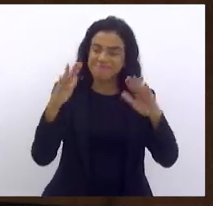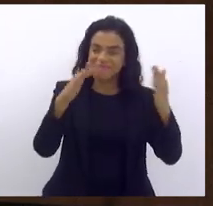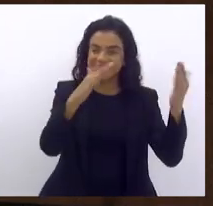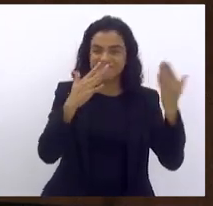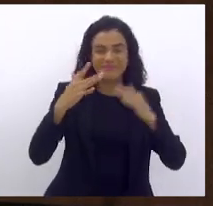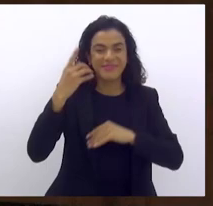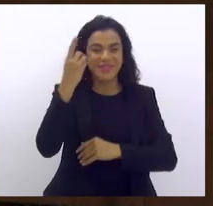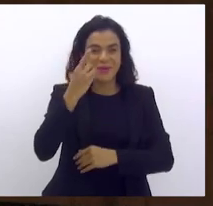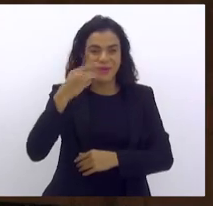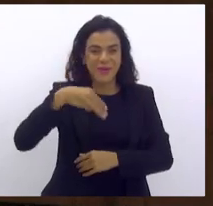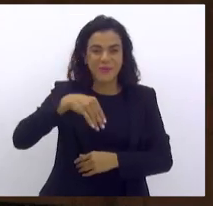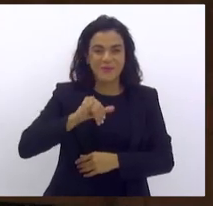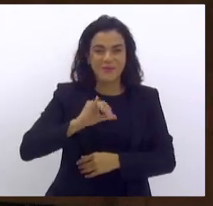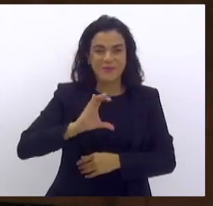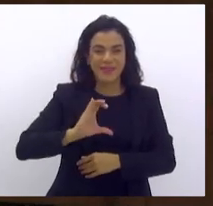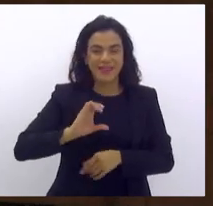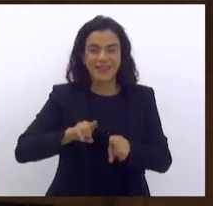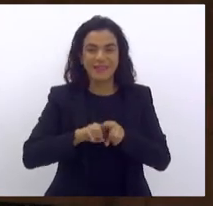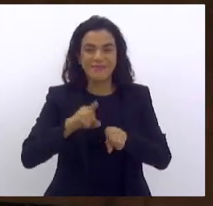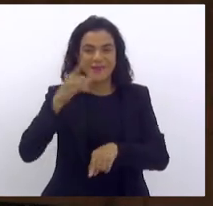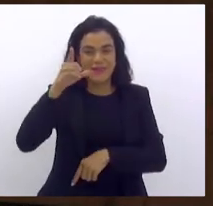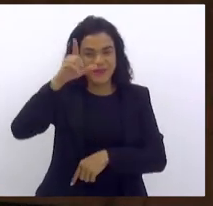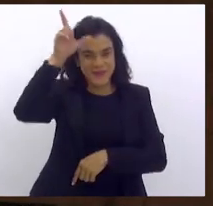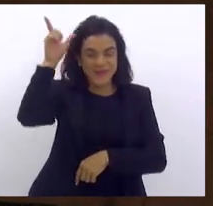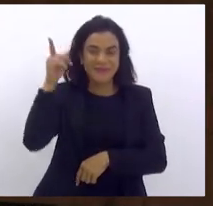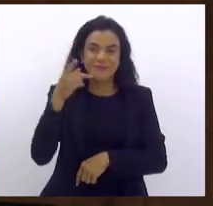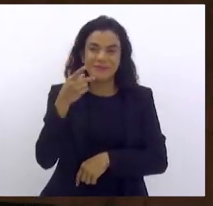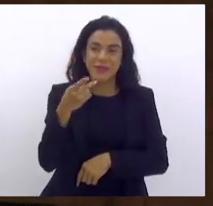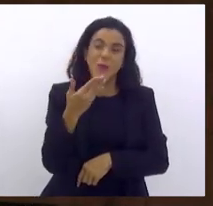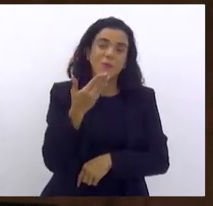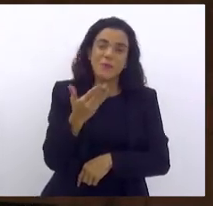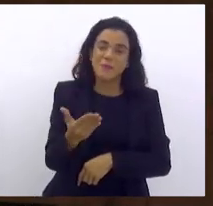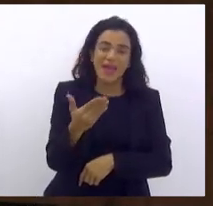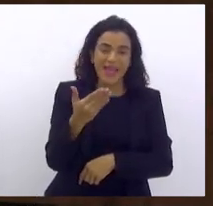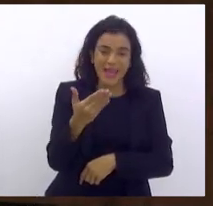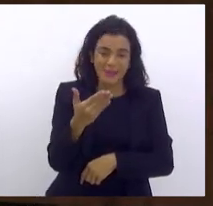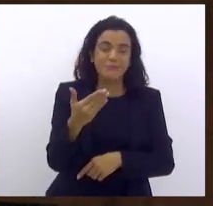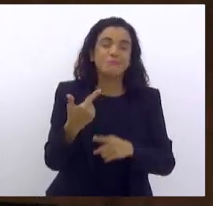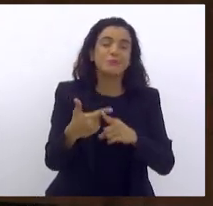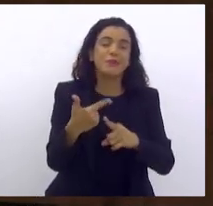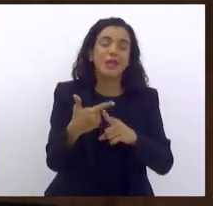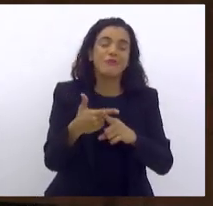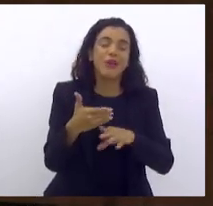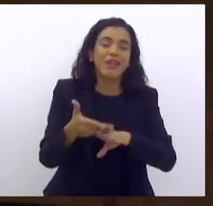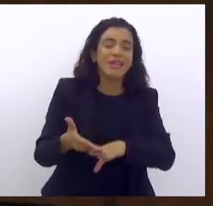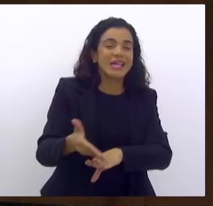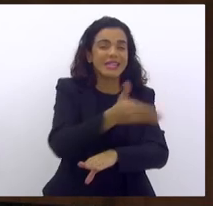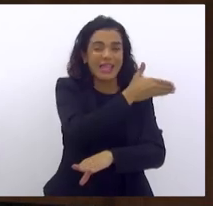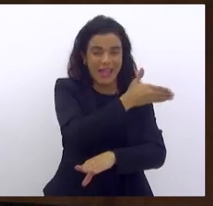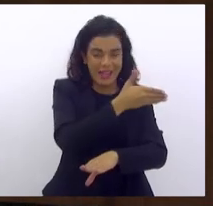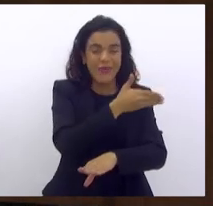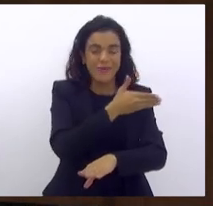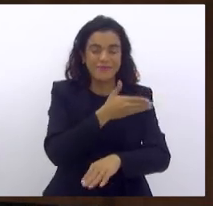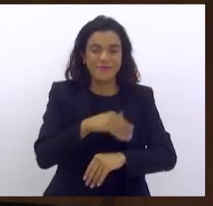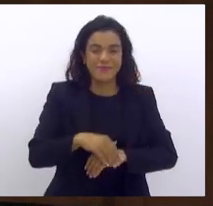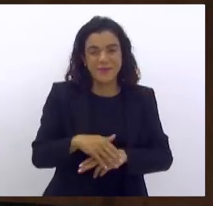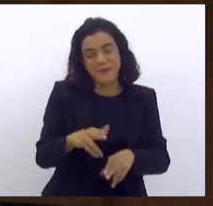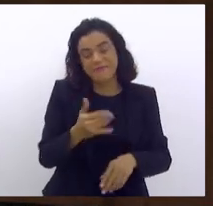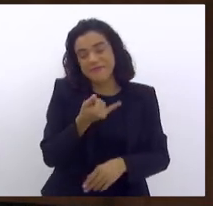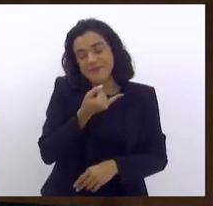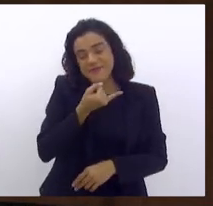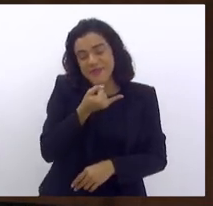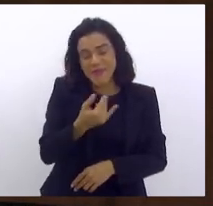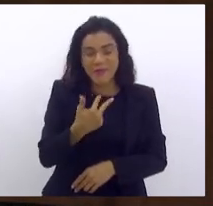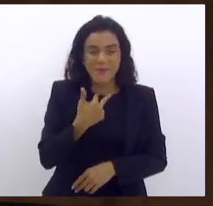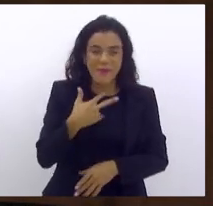colegas deputados Carlos Mink e Luiz Paulo, e dizer que eu só não peço a qual porque é da legislação anterior, infelizmente, não posso estar